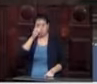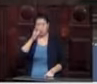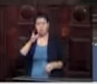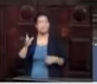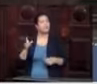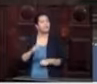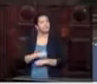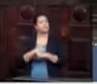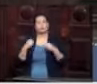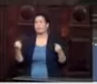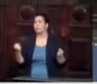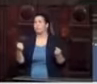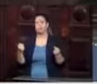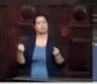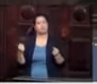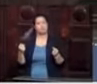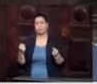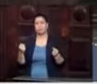Impossível,